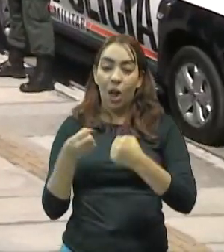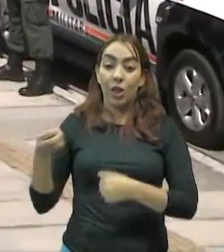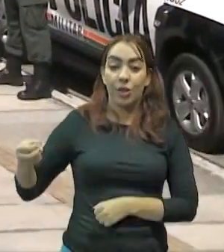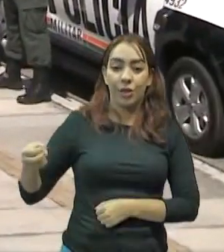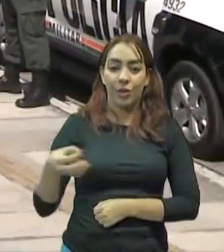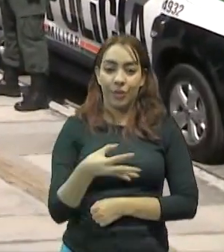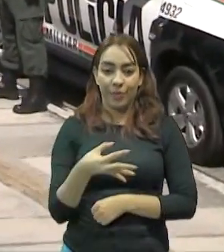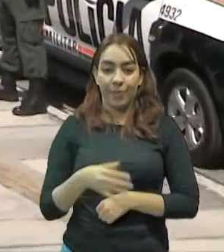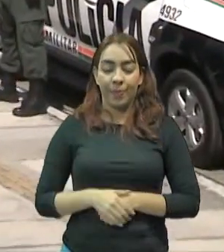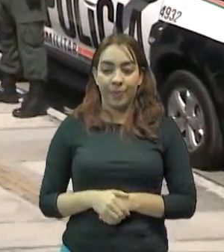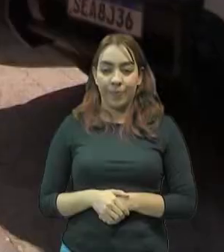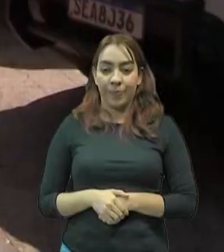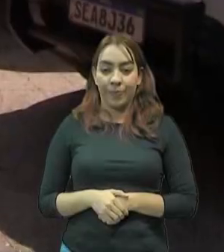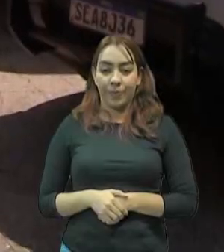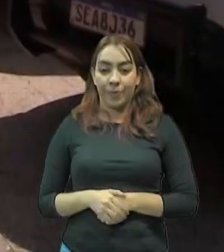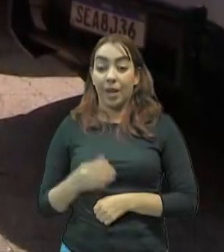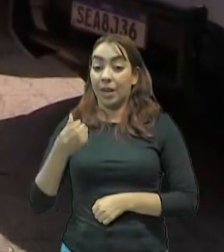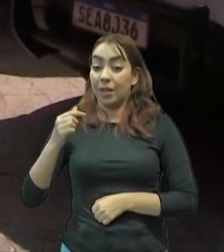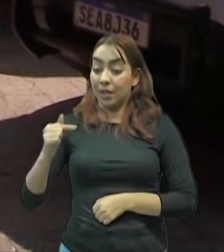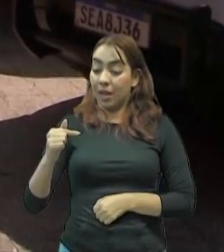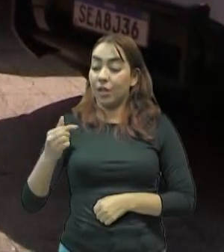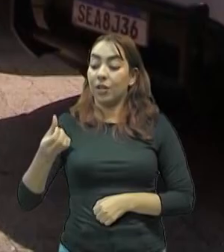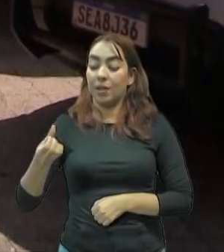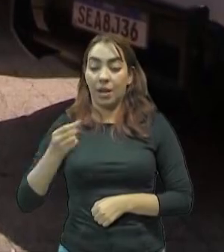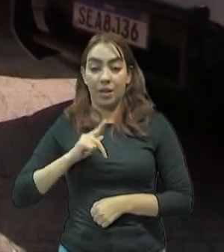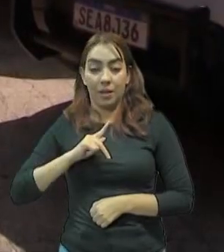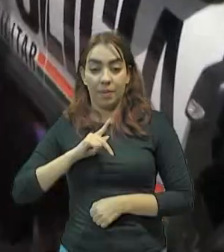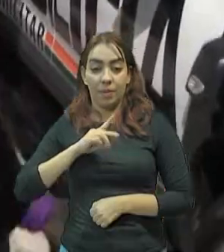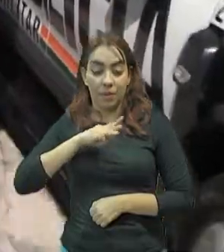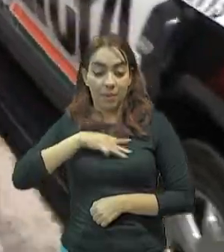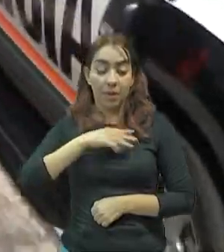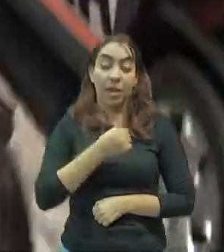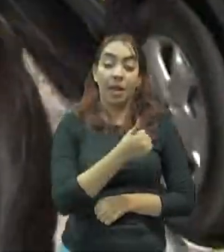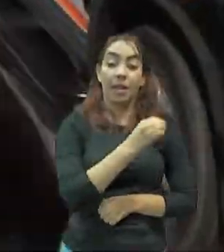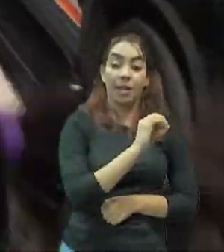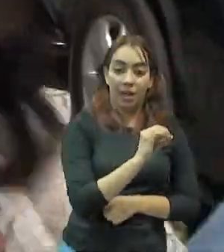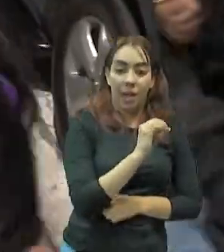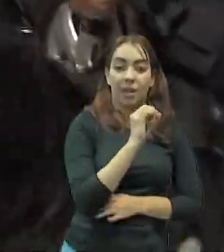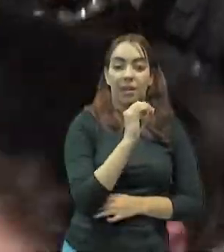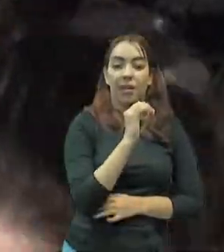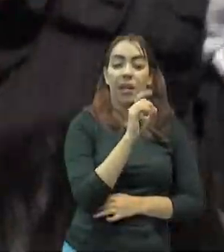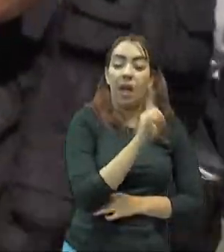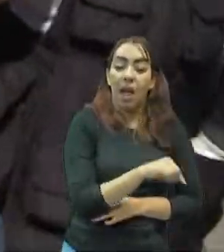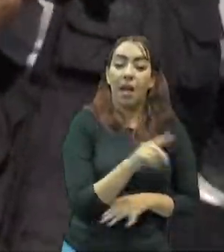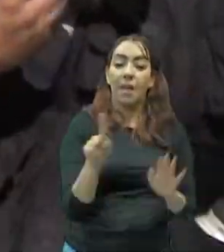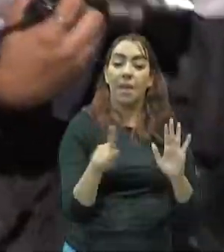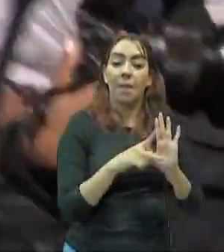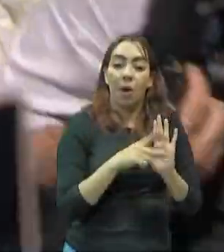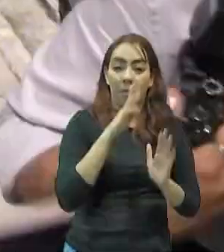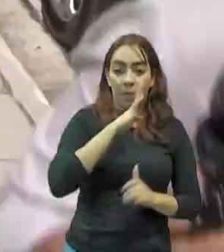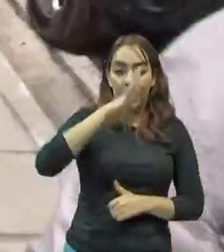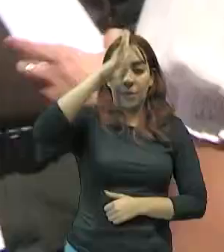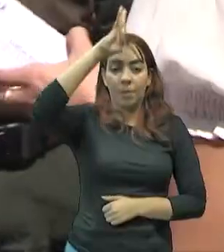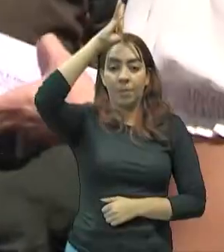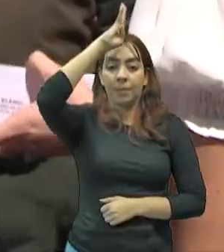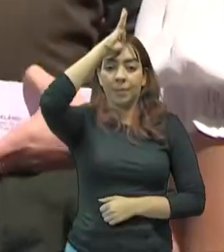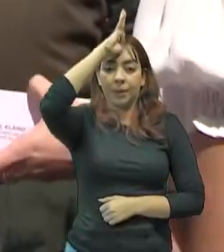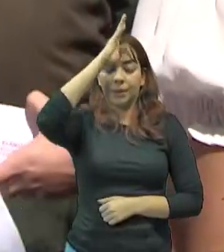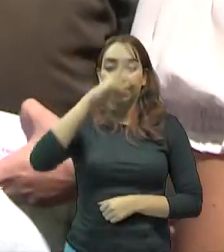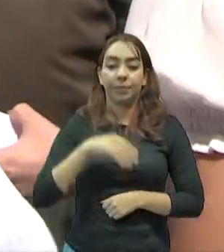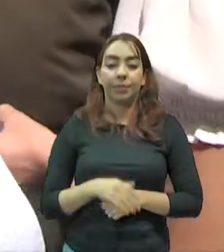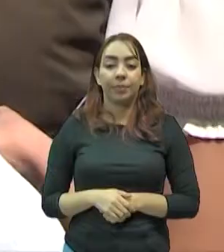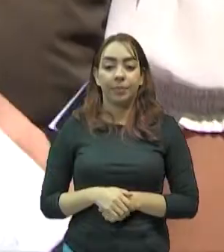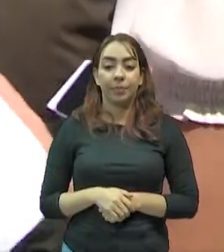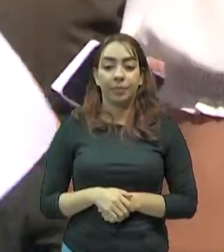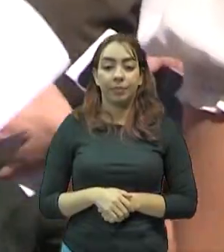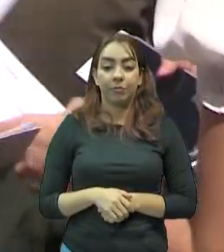veículos para a polícia militar e 10 para o corpo de bombeiros de acordo com o governador Elmano de Freitas os equipamentos vem para